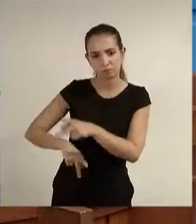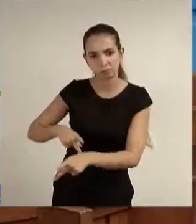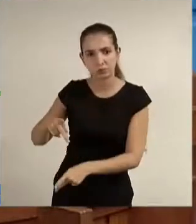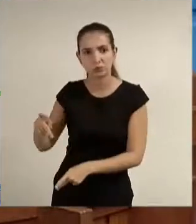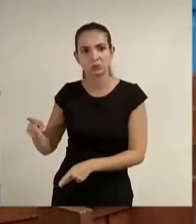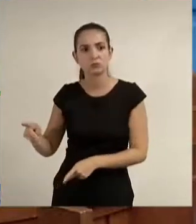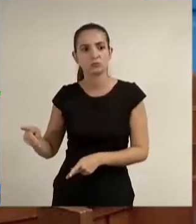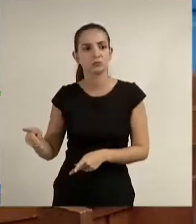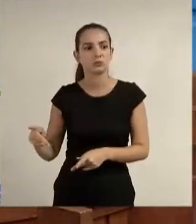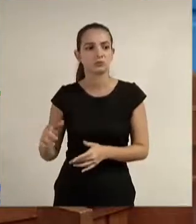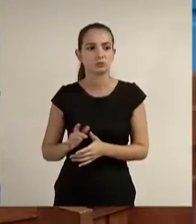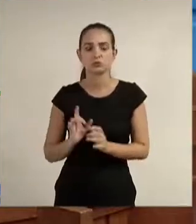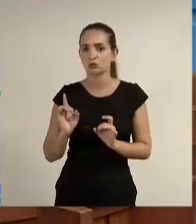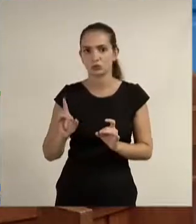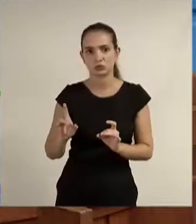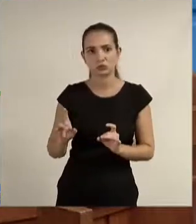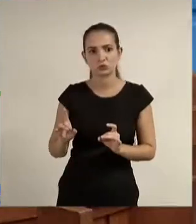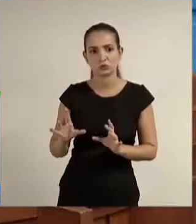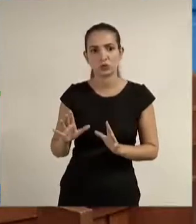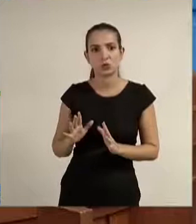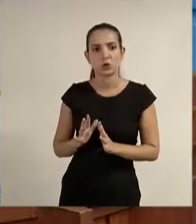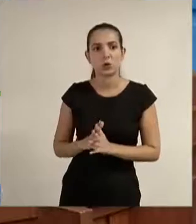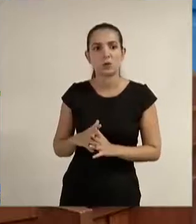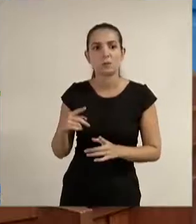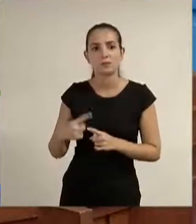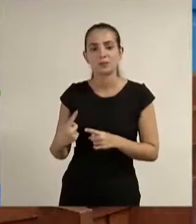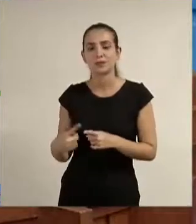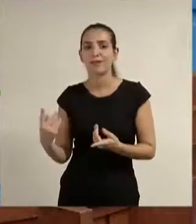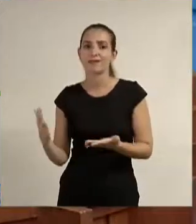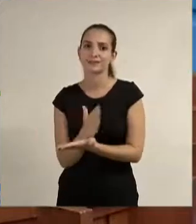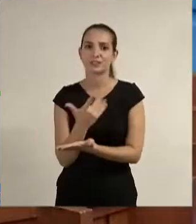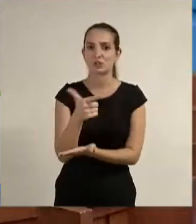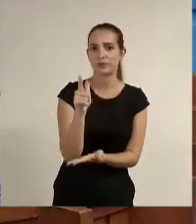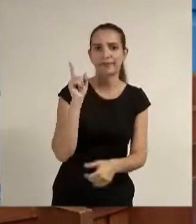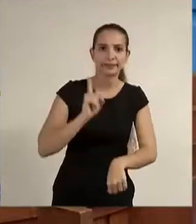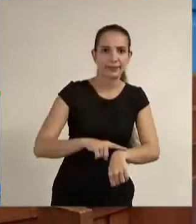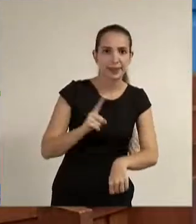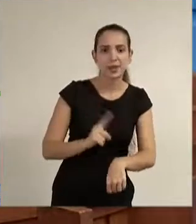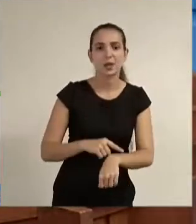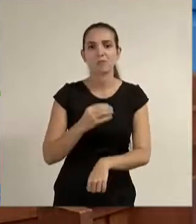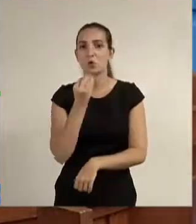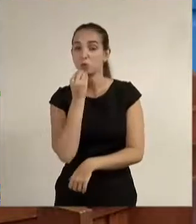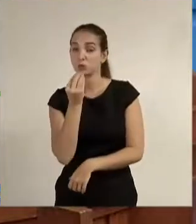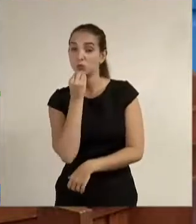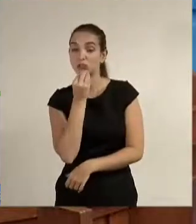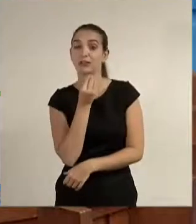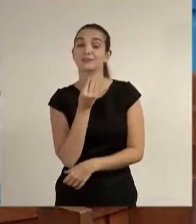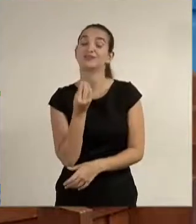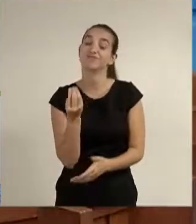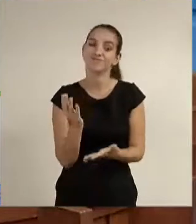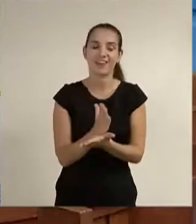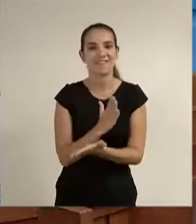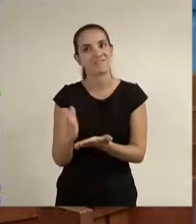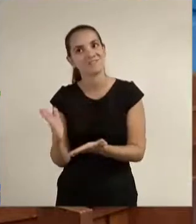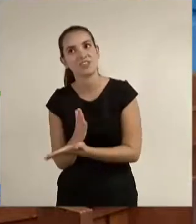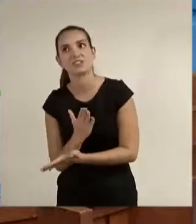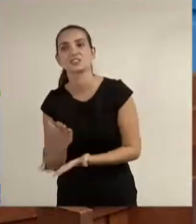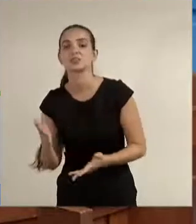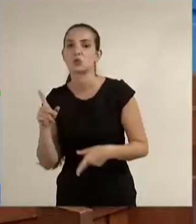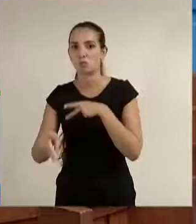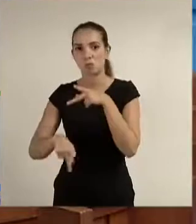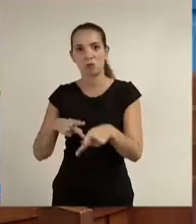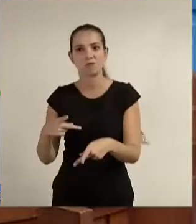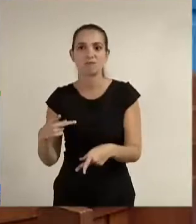reivindicar os seus direitos, porque muitas vezes não tem tempo, em muitas oportunidades, não quer